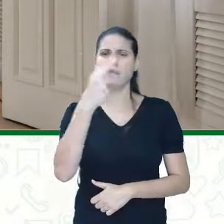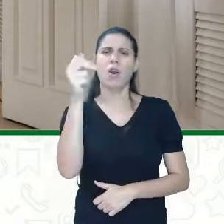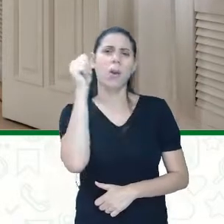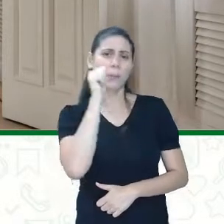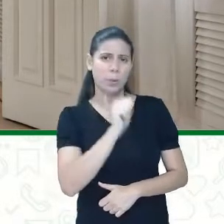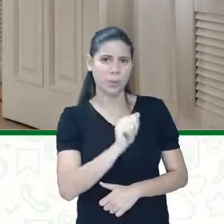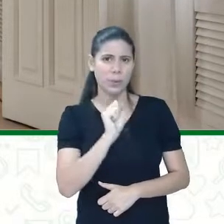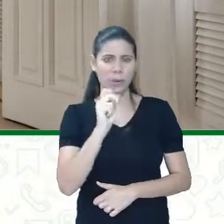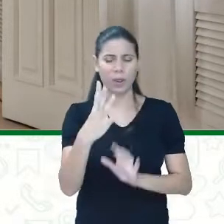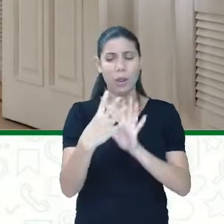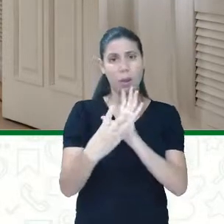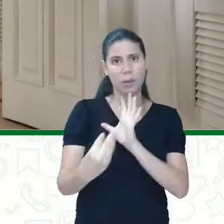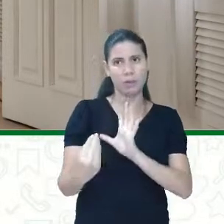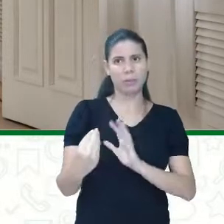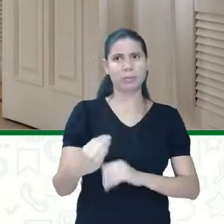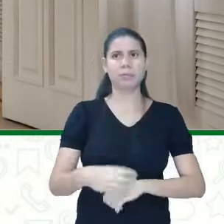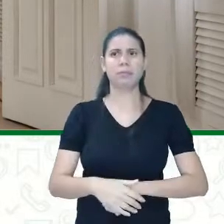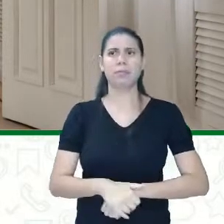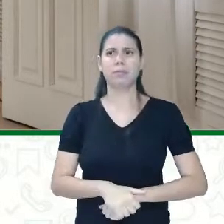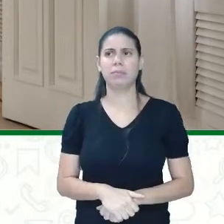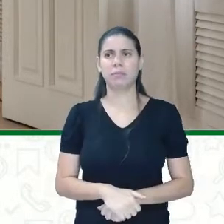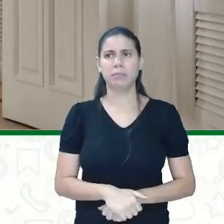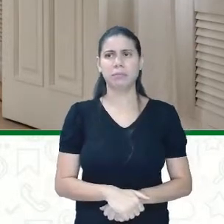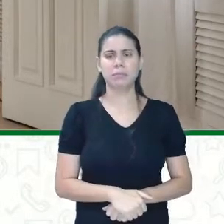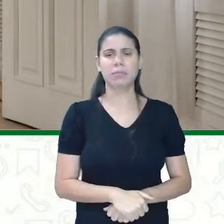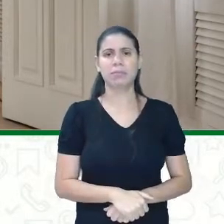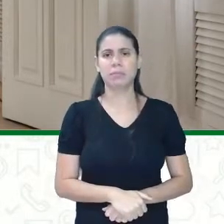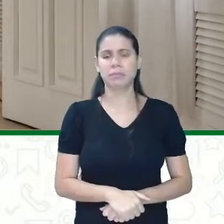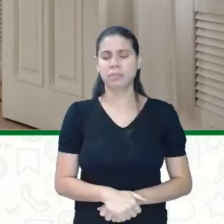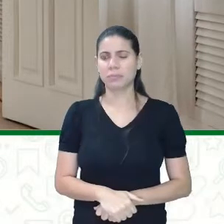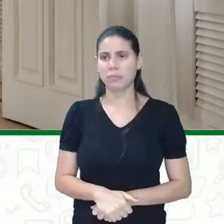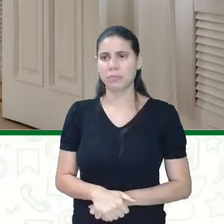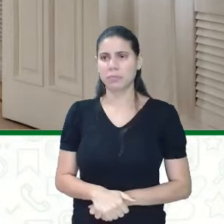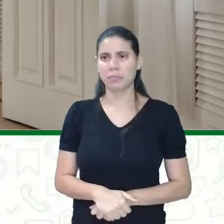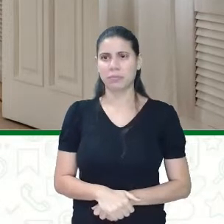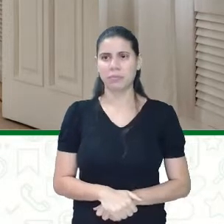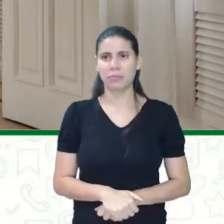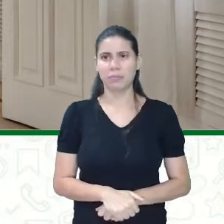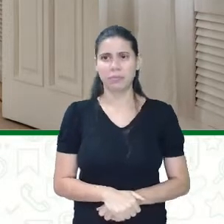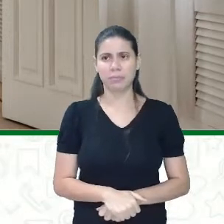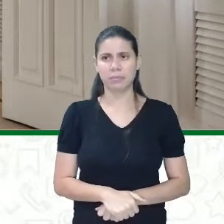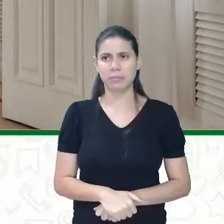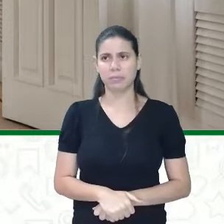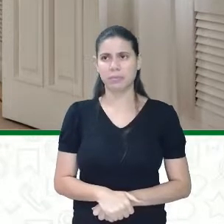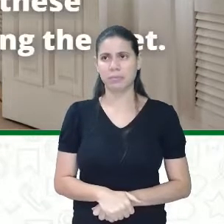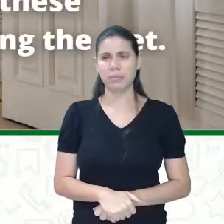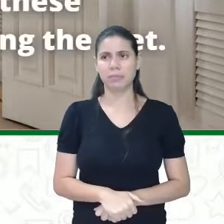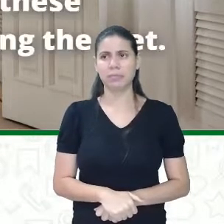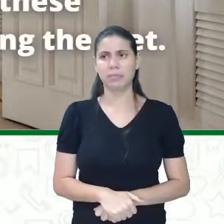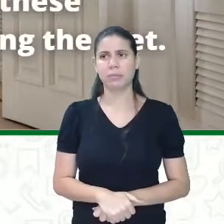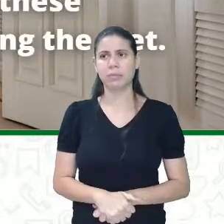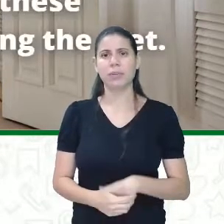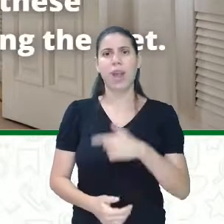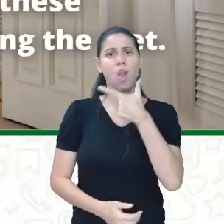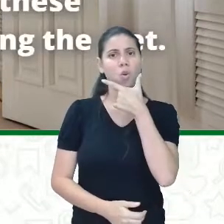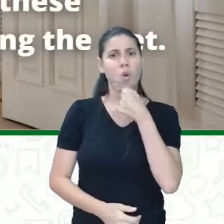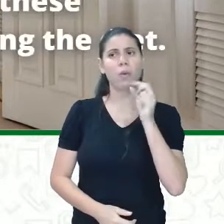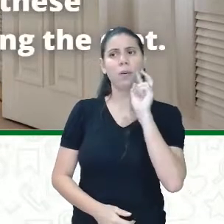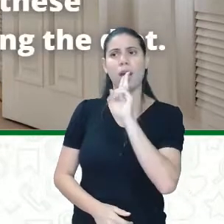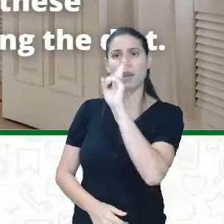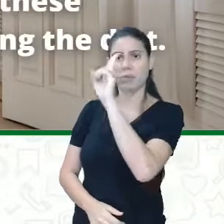Honey, I'm going to the bakery. Would you like some bread or pie? Professor Rony.